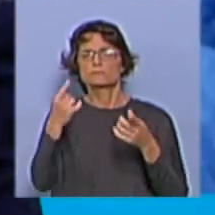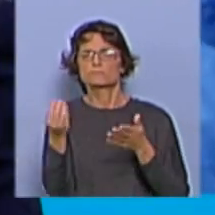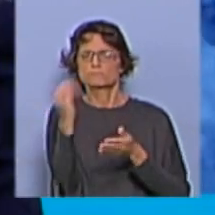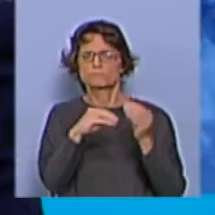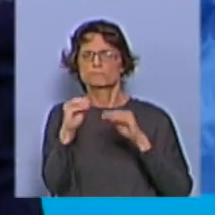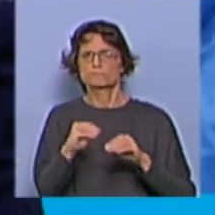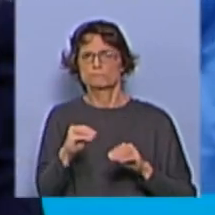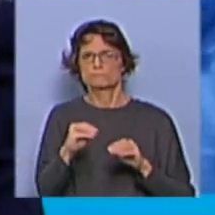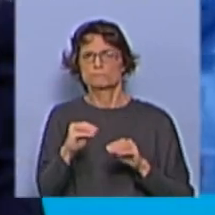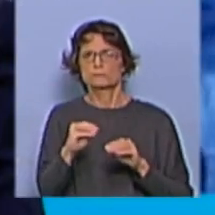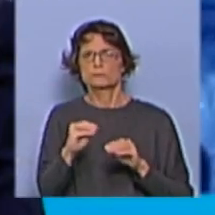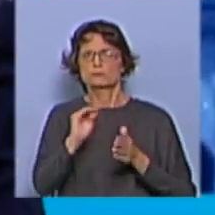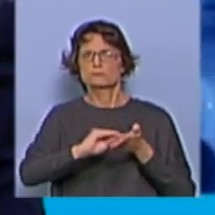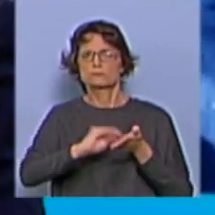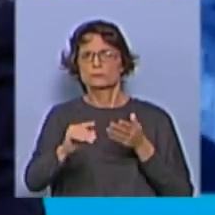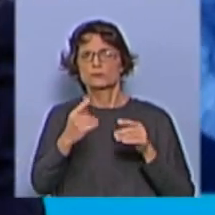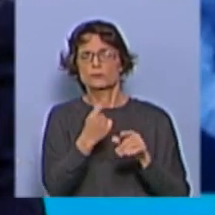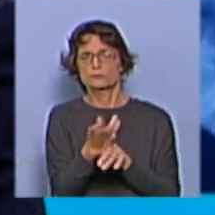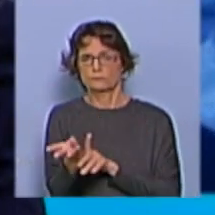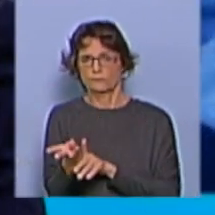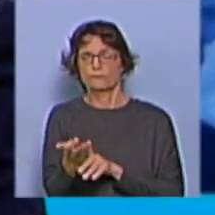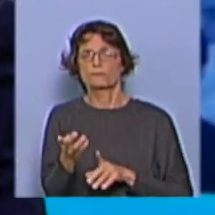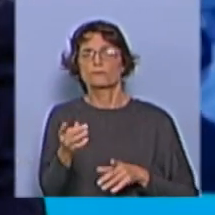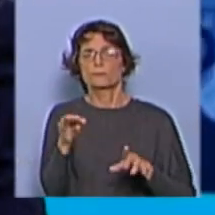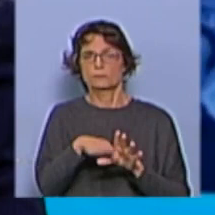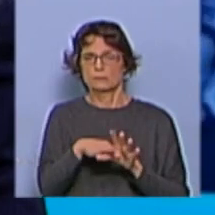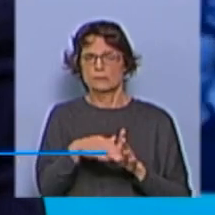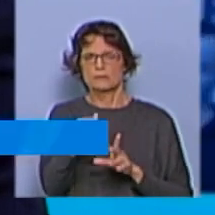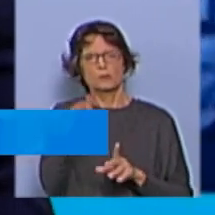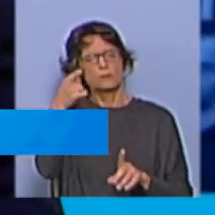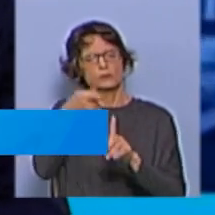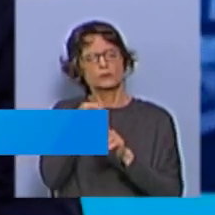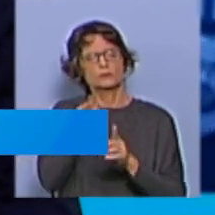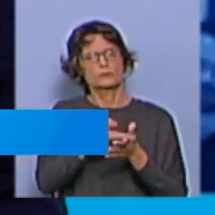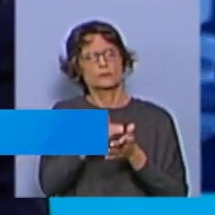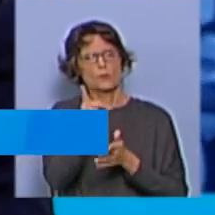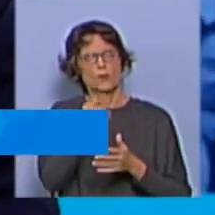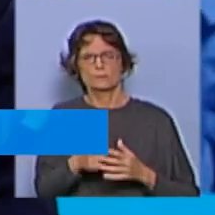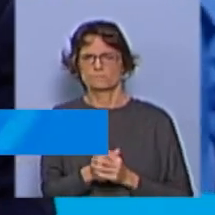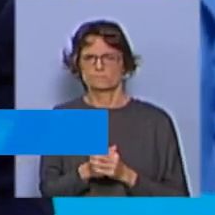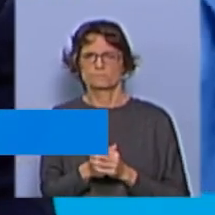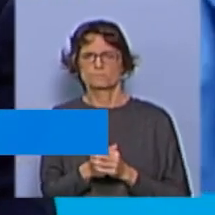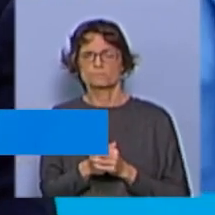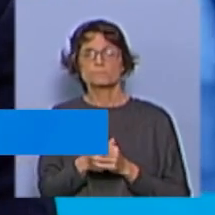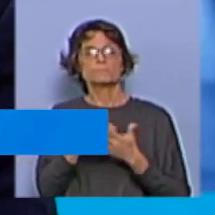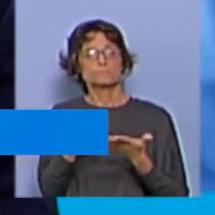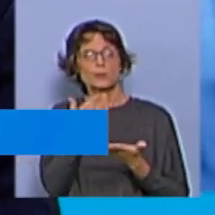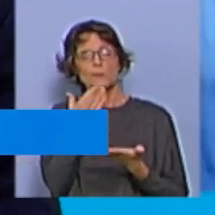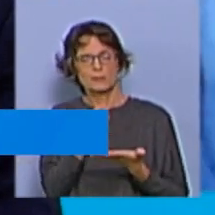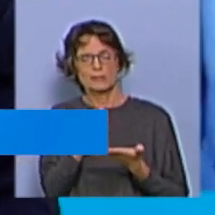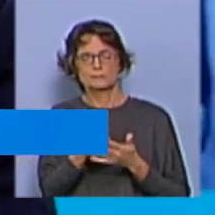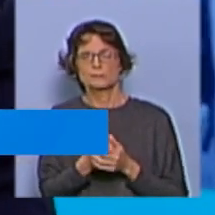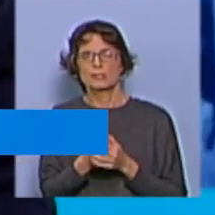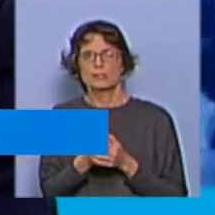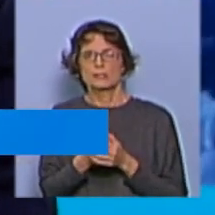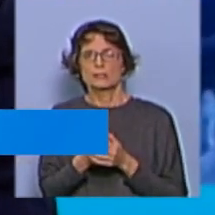não é? E a editar pelas edições paulinas. Qual é o propósito desta obra? Muito obrigado. O propósito é